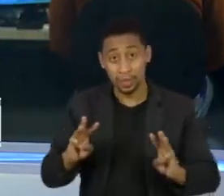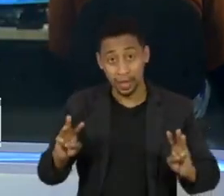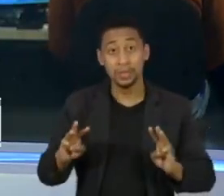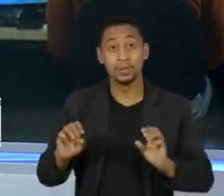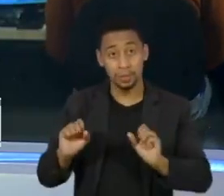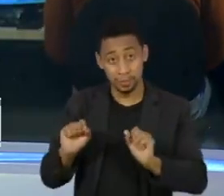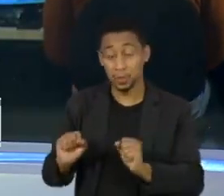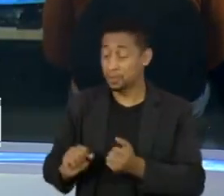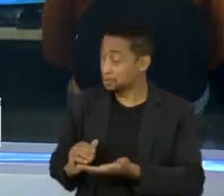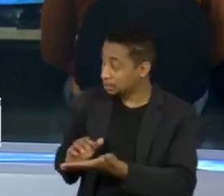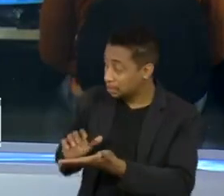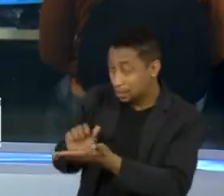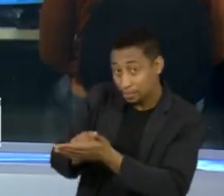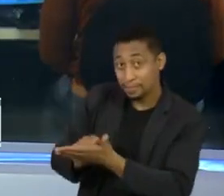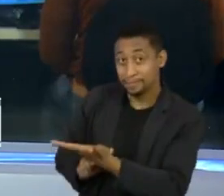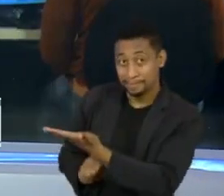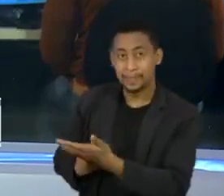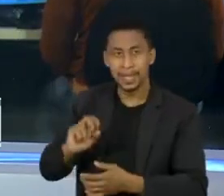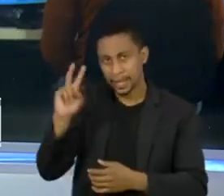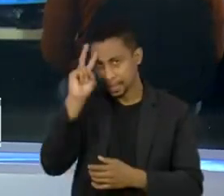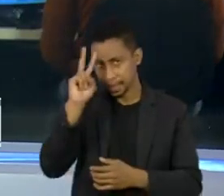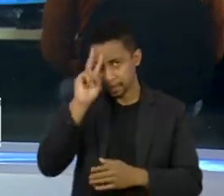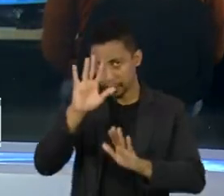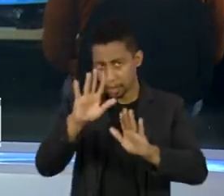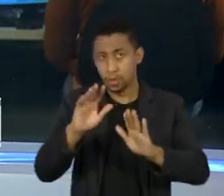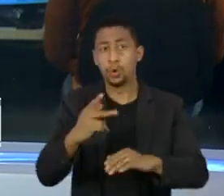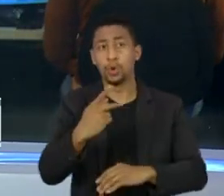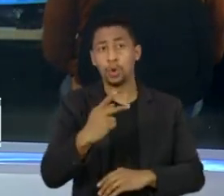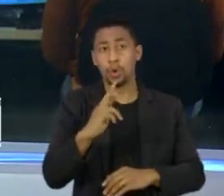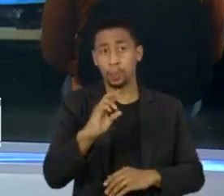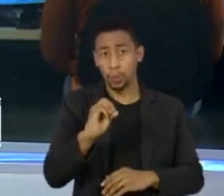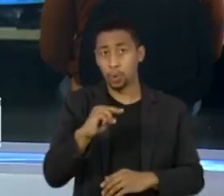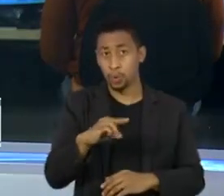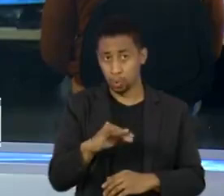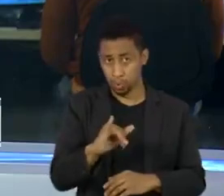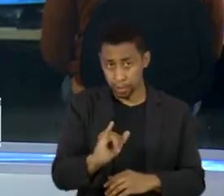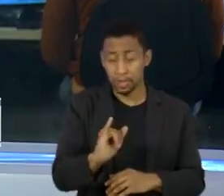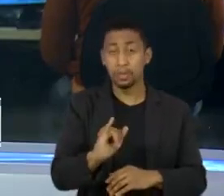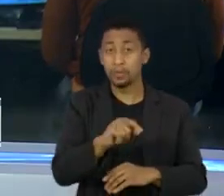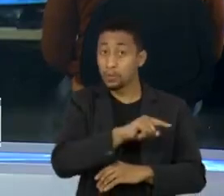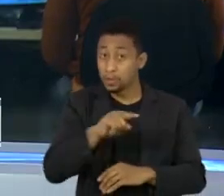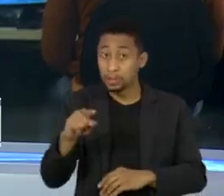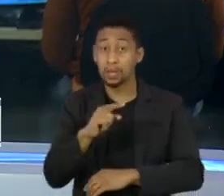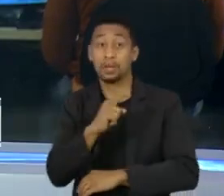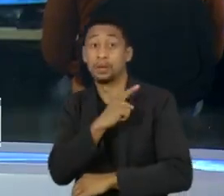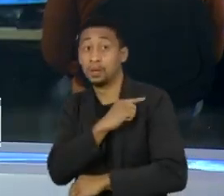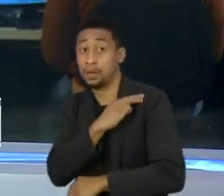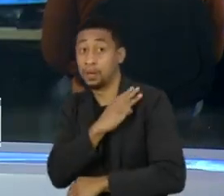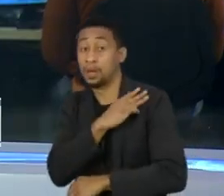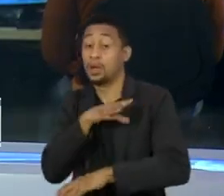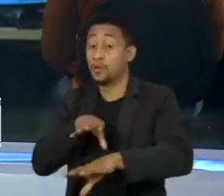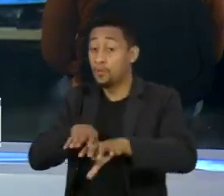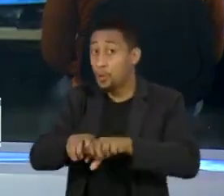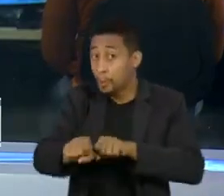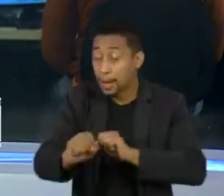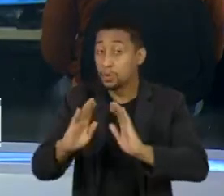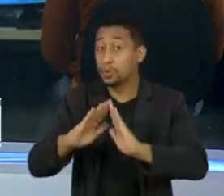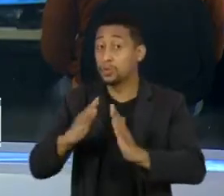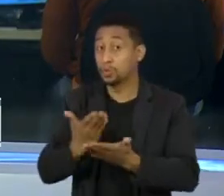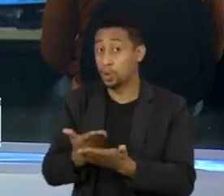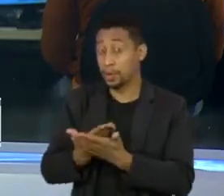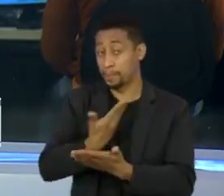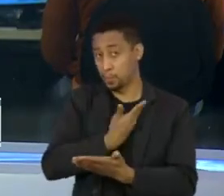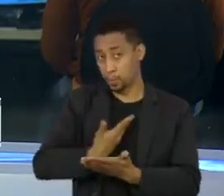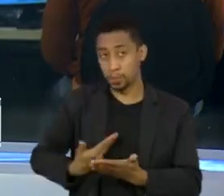portal.mec.gov. Br importante lembrar o ProUni está aberto para quem cursou o ensino médio completo na rede pública foi bolsista